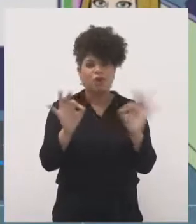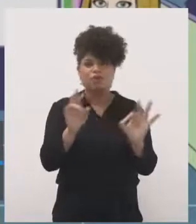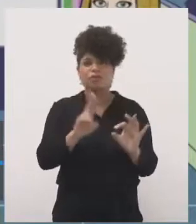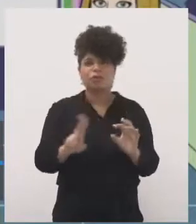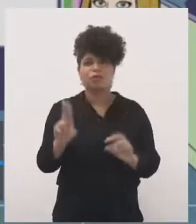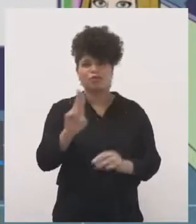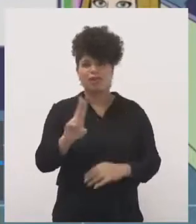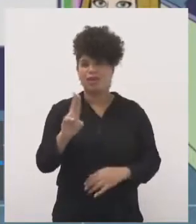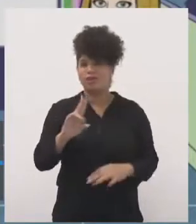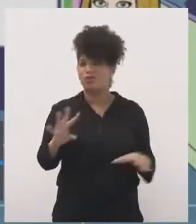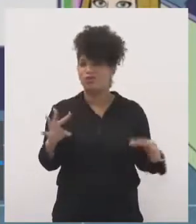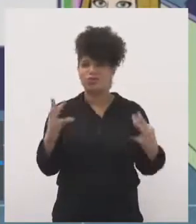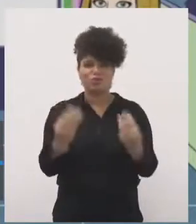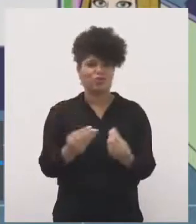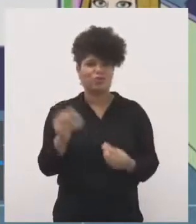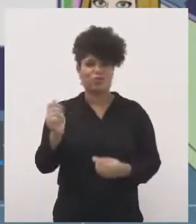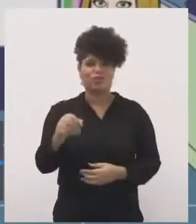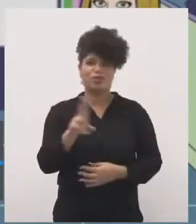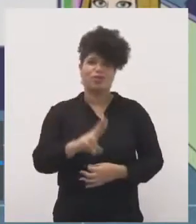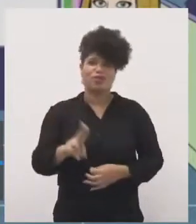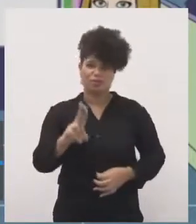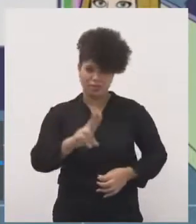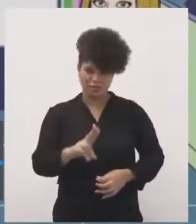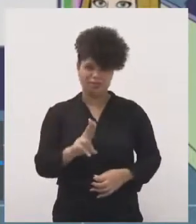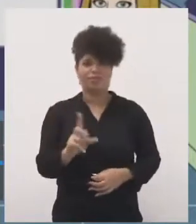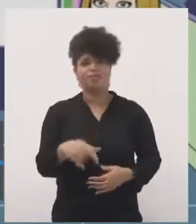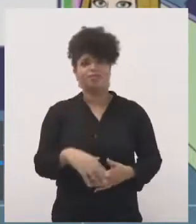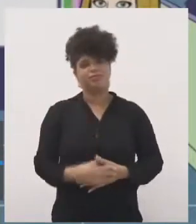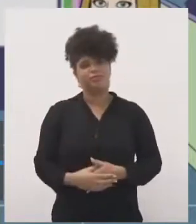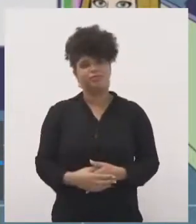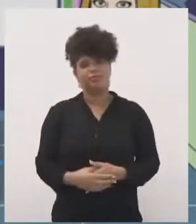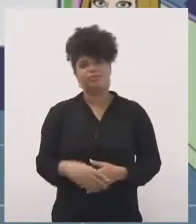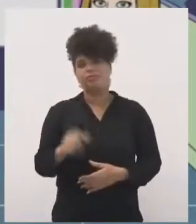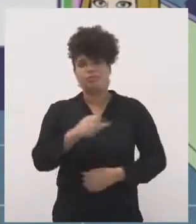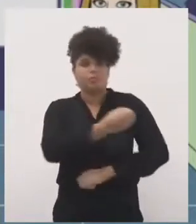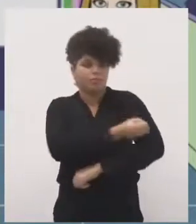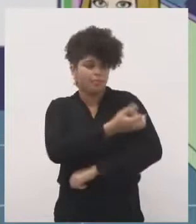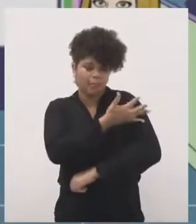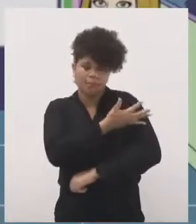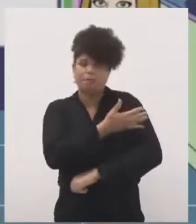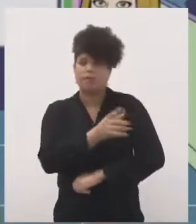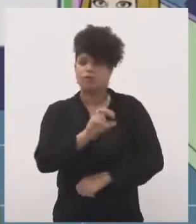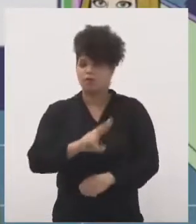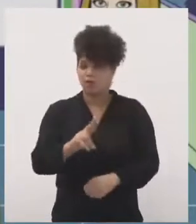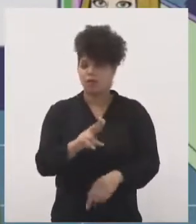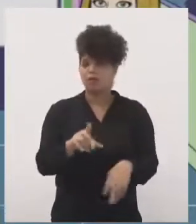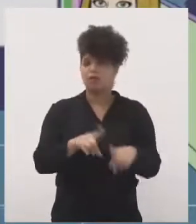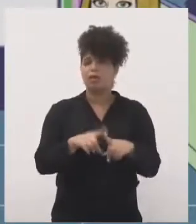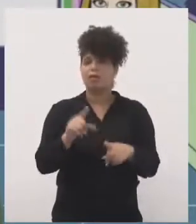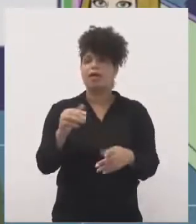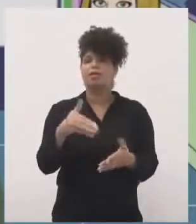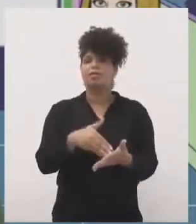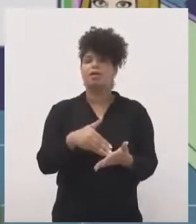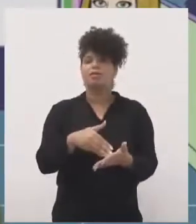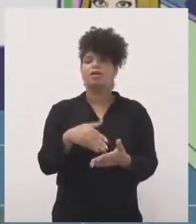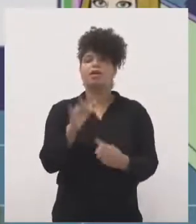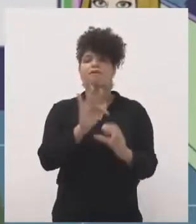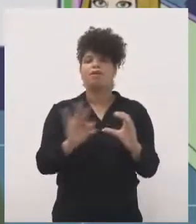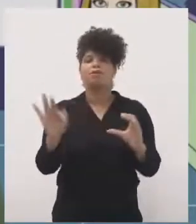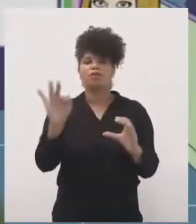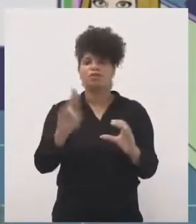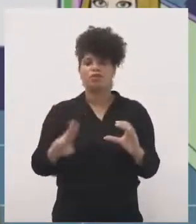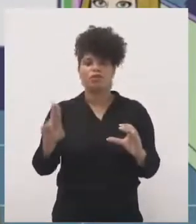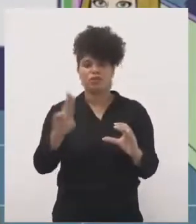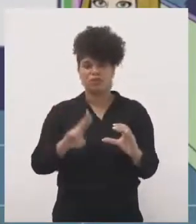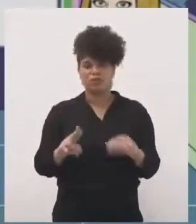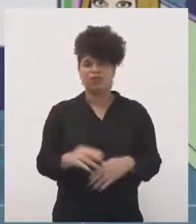você usa para tudo, você usa desde os anos iniciais até a universidade, então tem muita